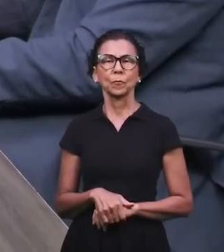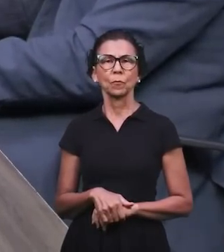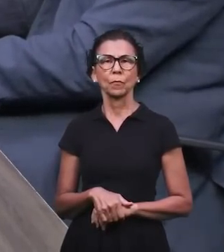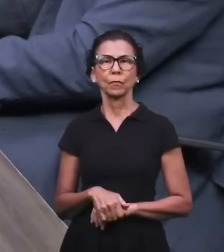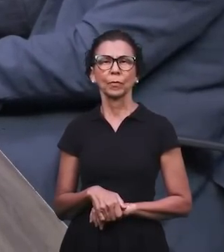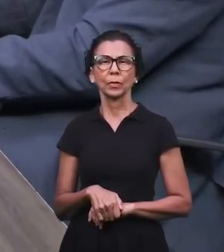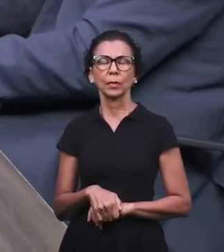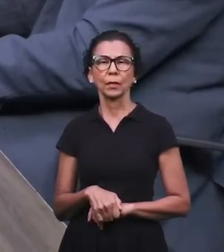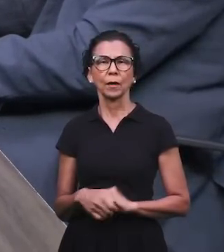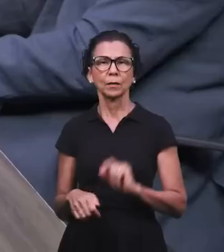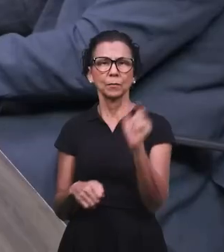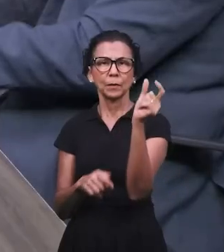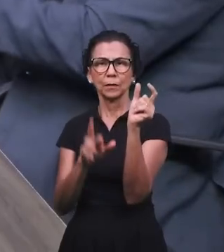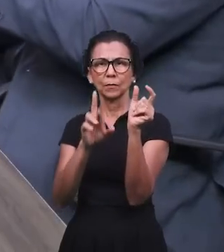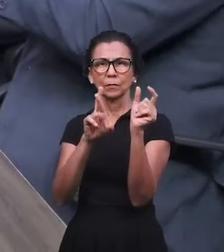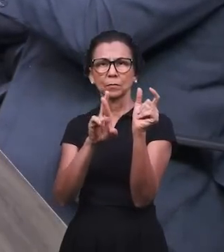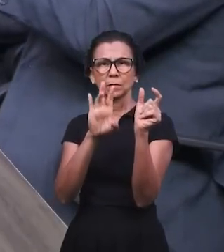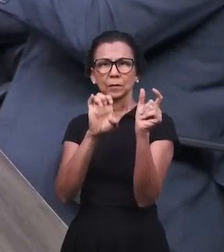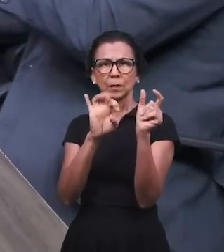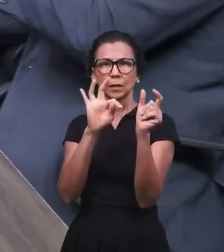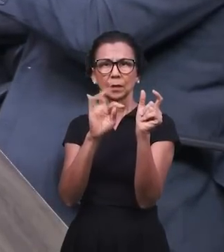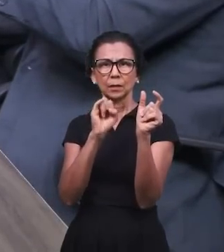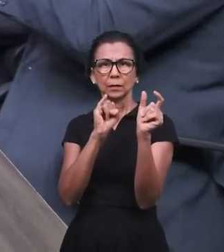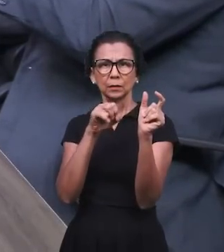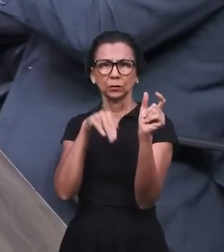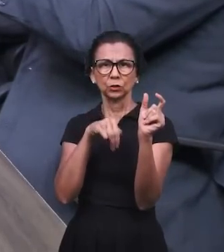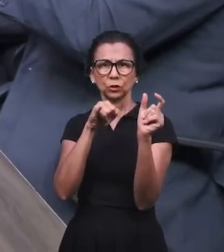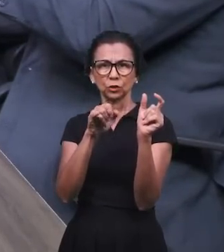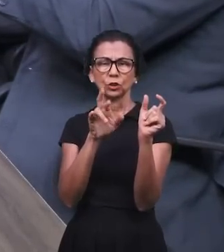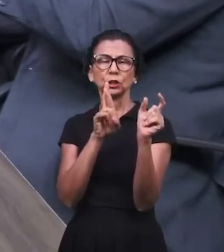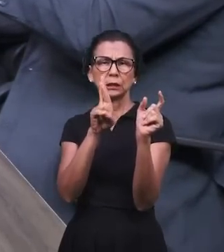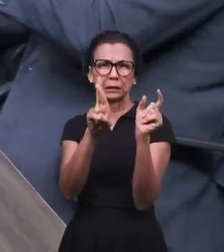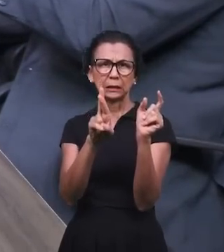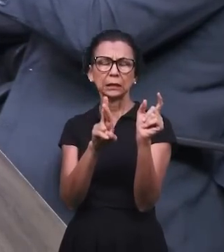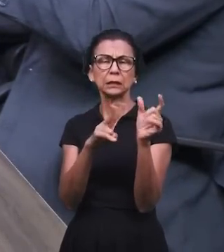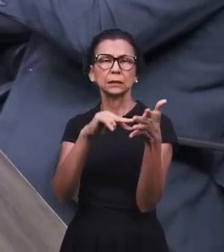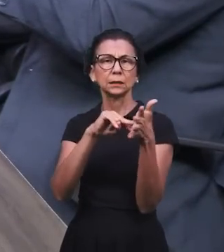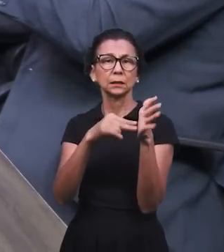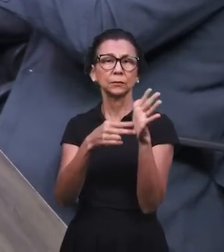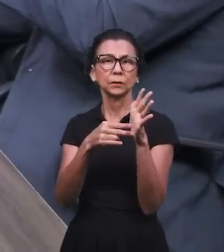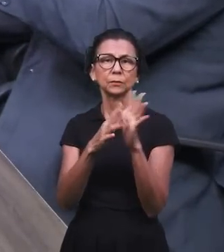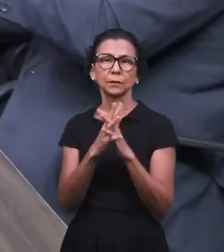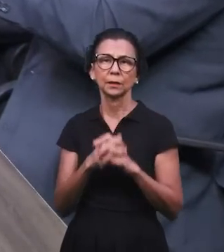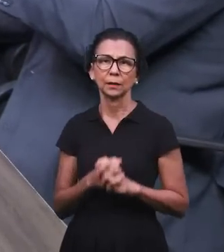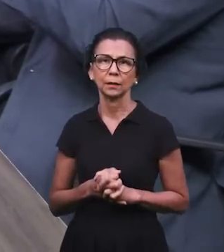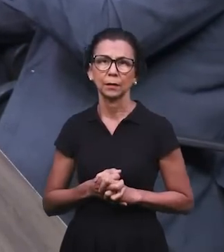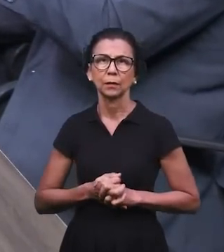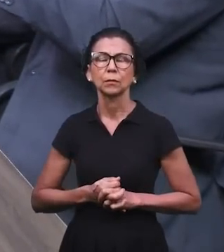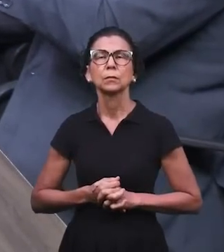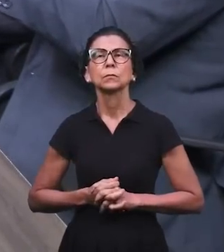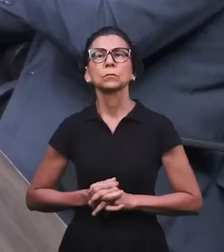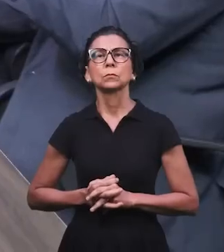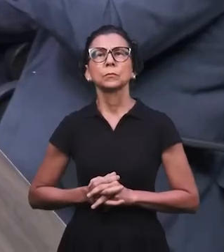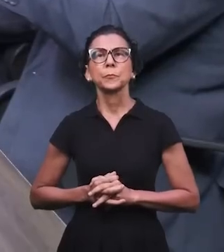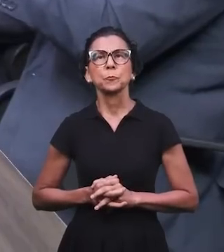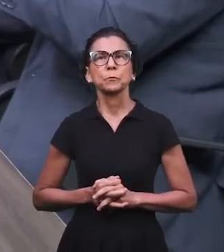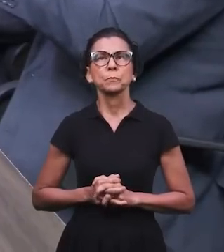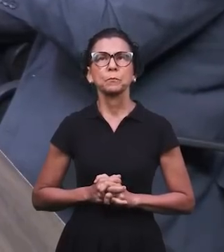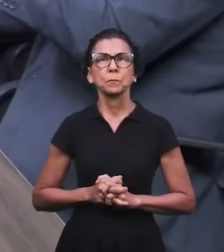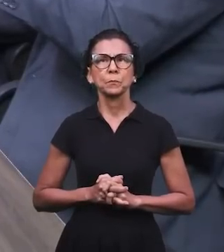toda essa operação que houve ali, ela foi, por um movimento, ela começou a tomar